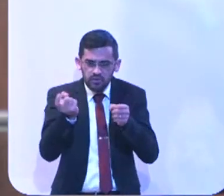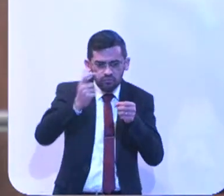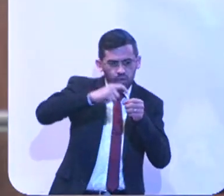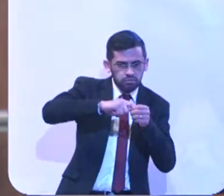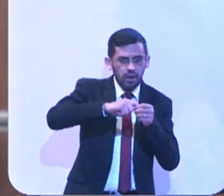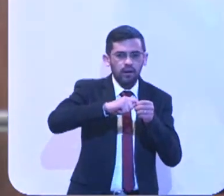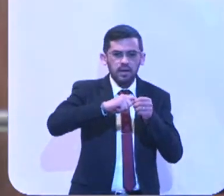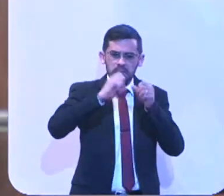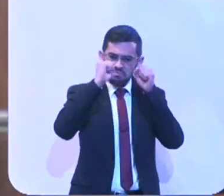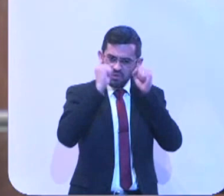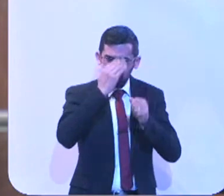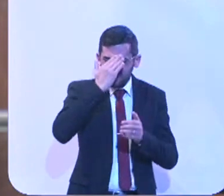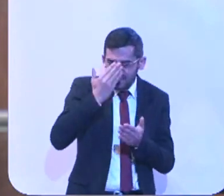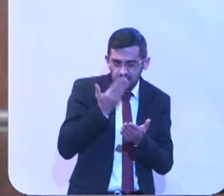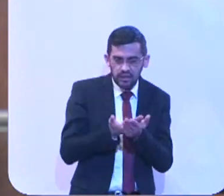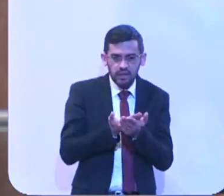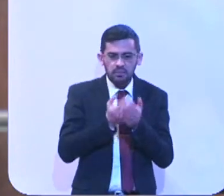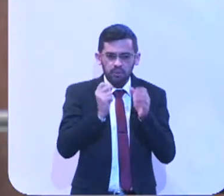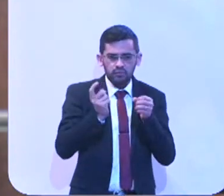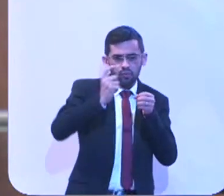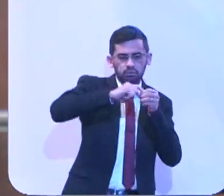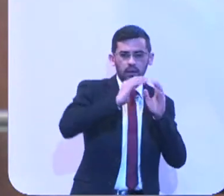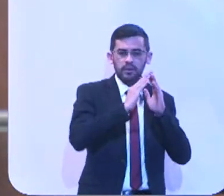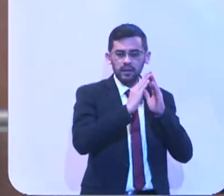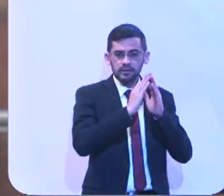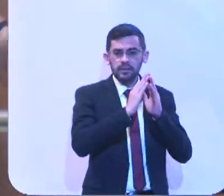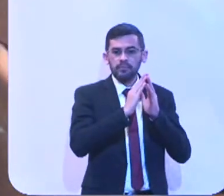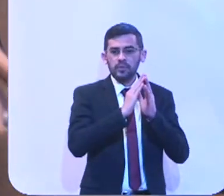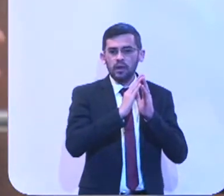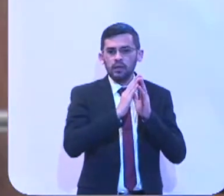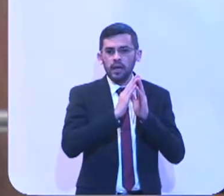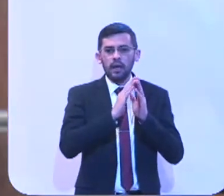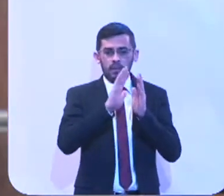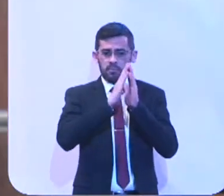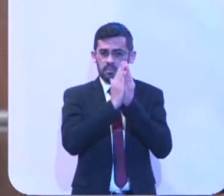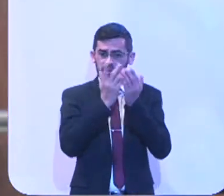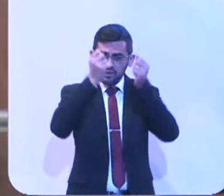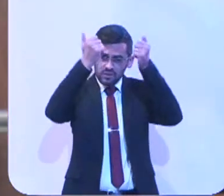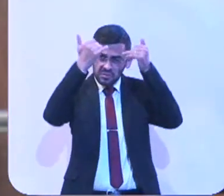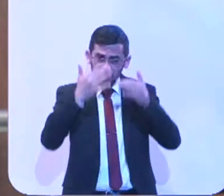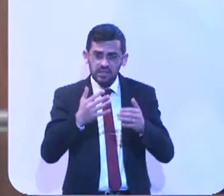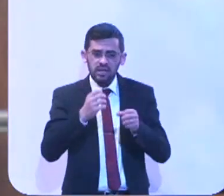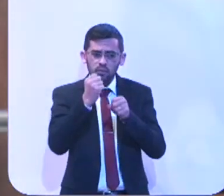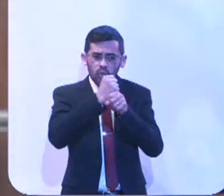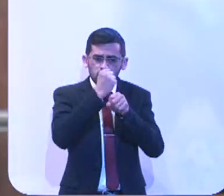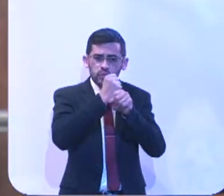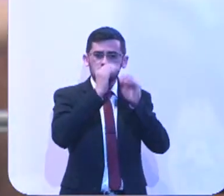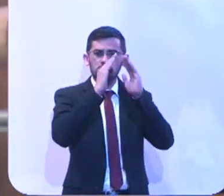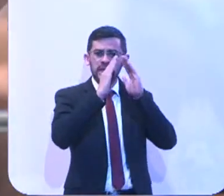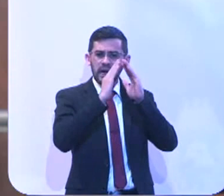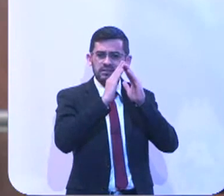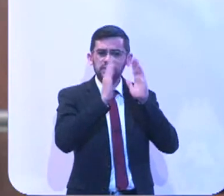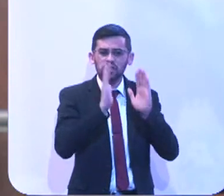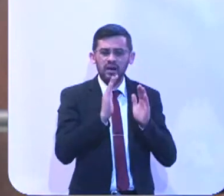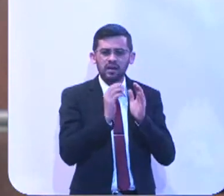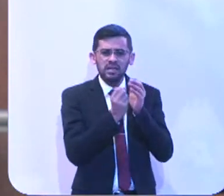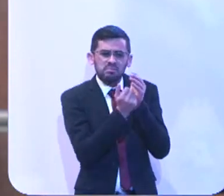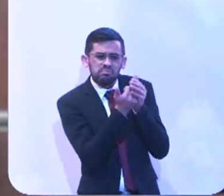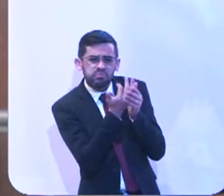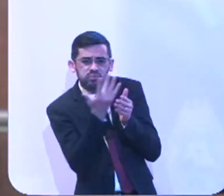casa? Você crê? A Bíblia diz que eles já tinham construído casas, plantado jardins. Como assim?